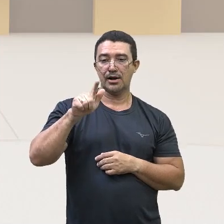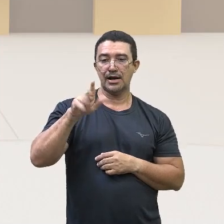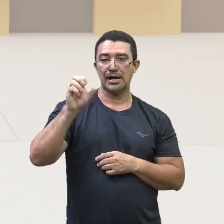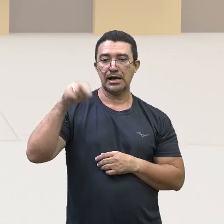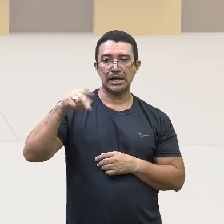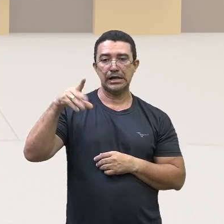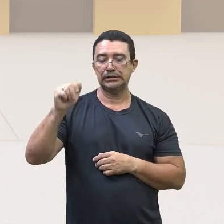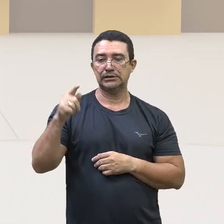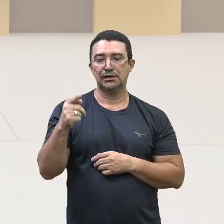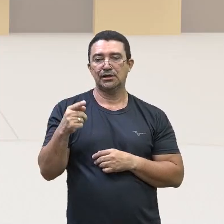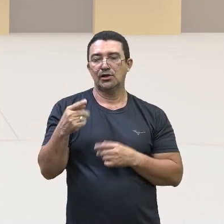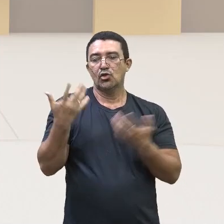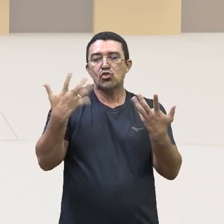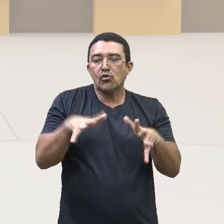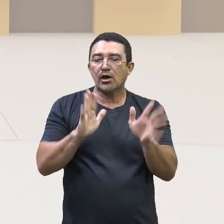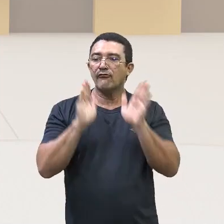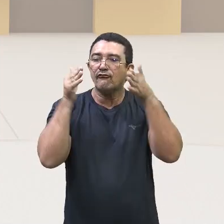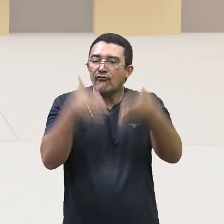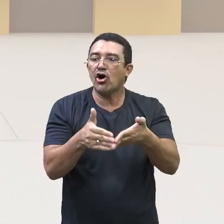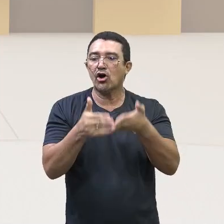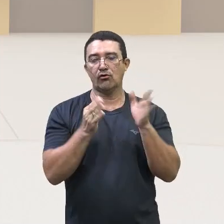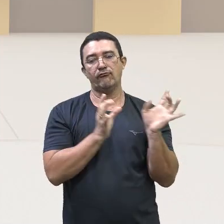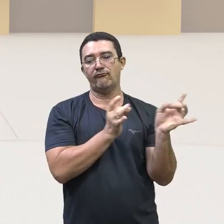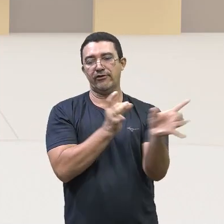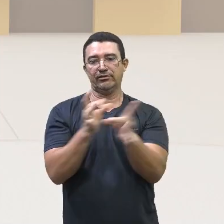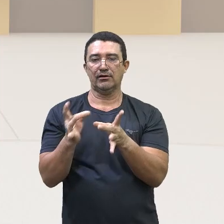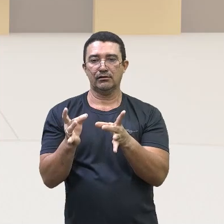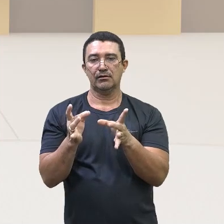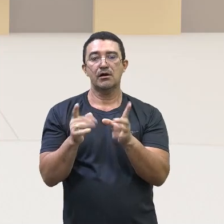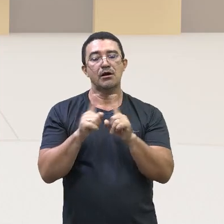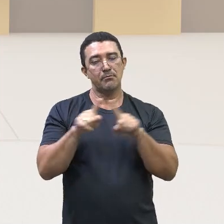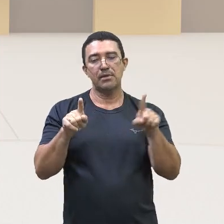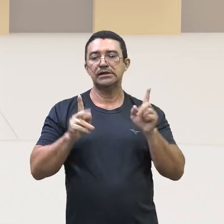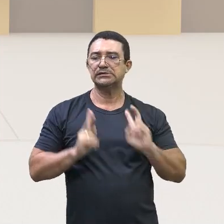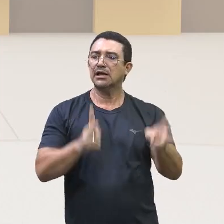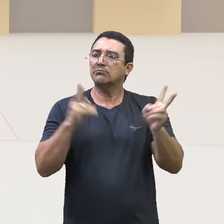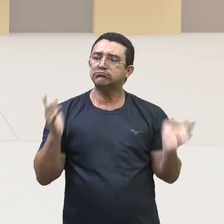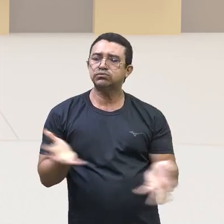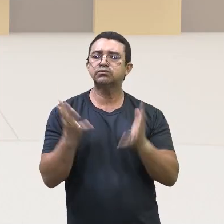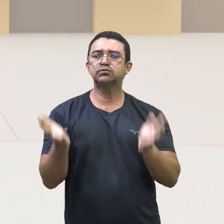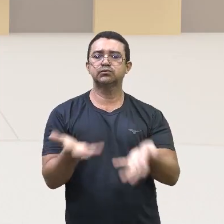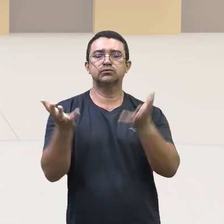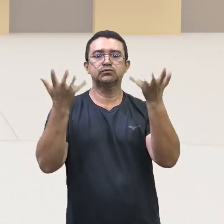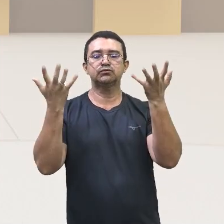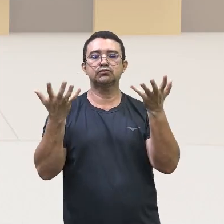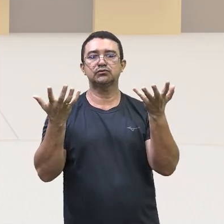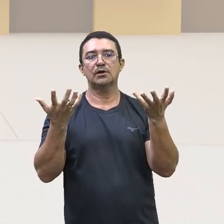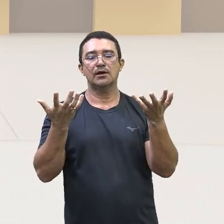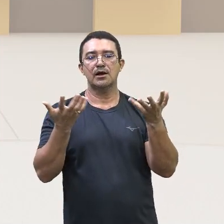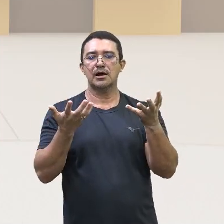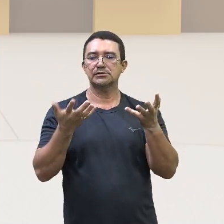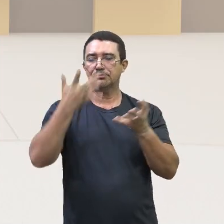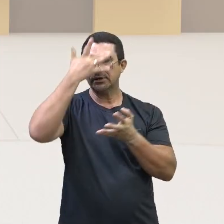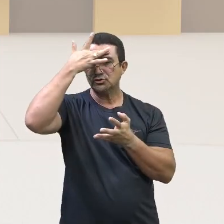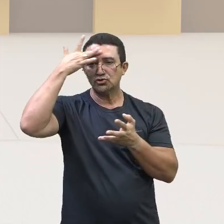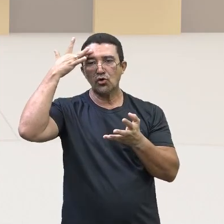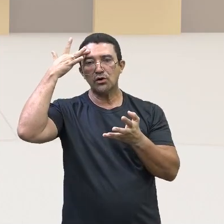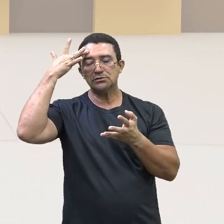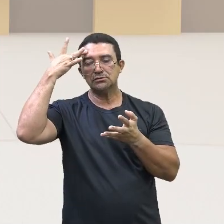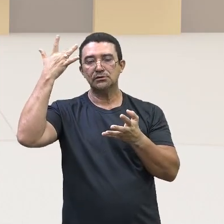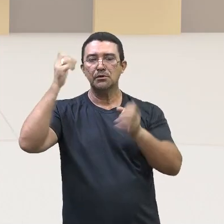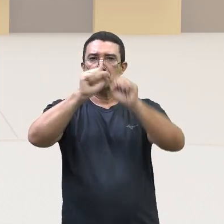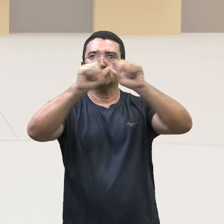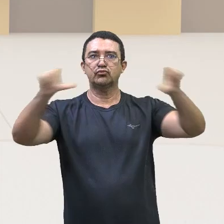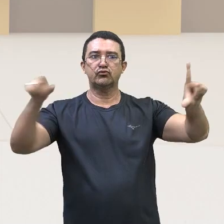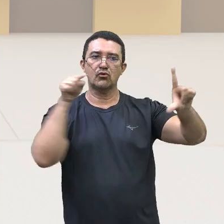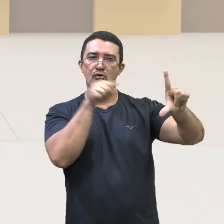e sempre não vai ter fins lucrativos. Não é isso. Ele pode ter, né? Mas o foco é sempre sensibilizar, moldar, certo? Já a publicidade não. O foco